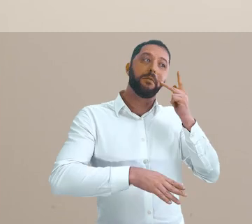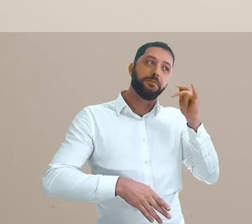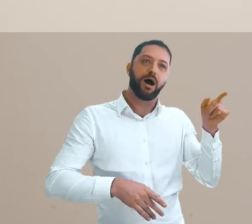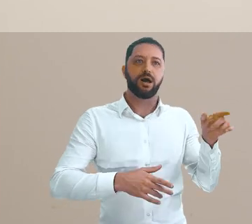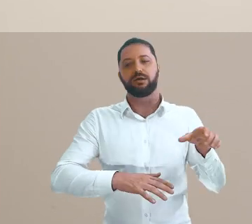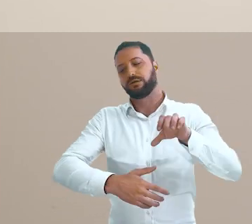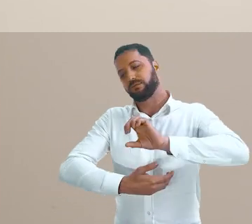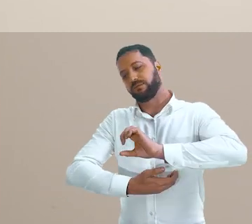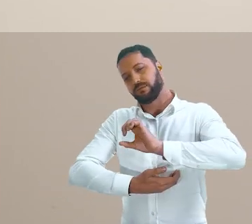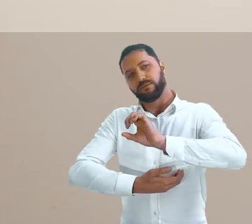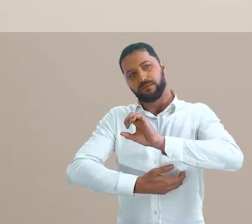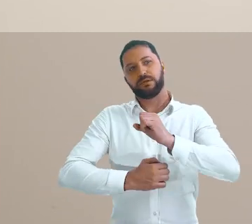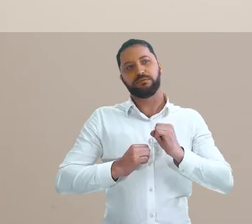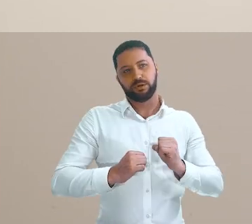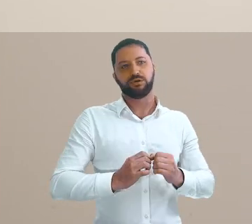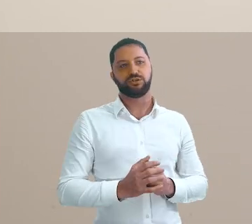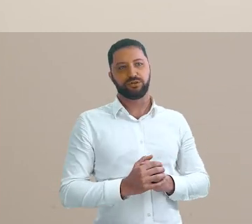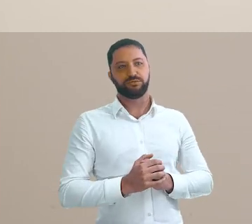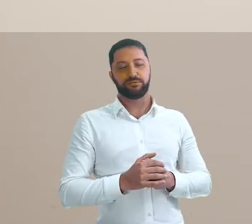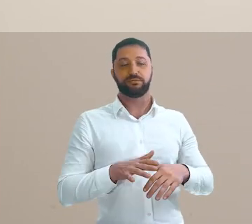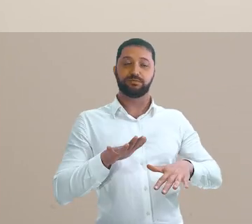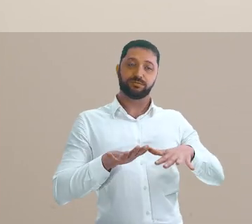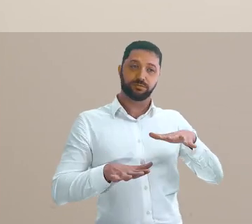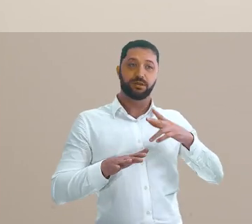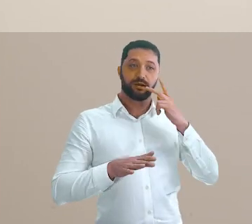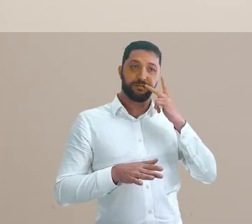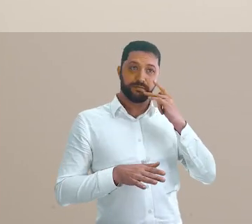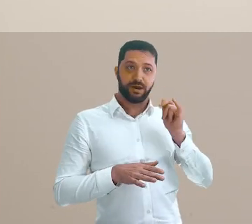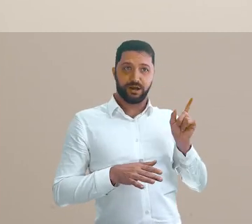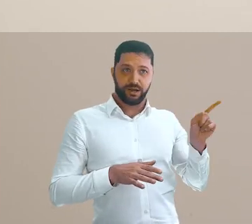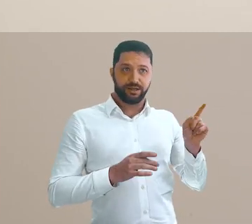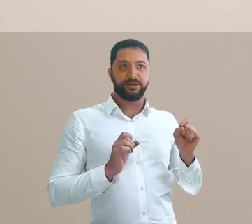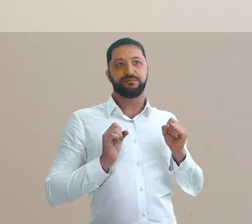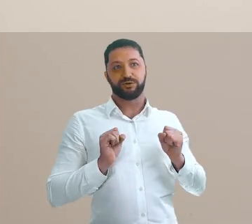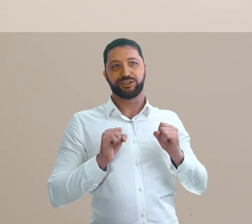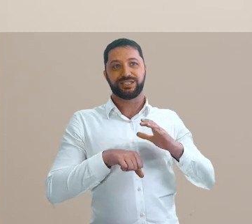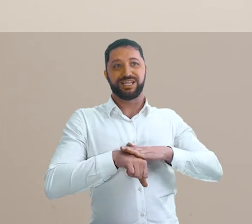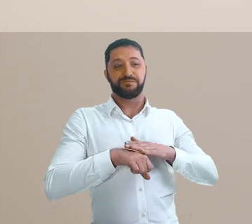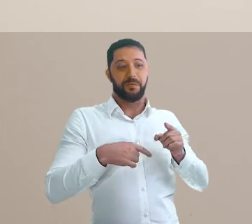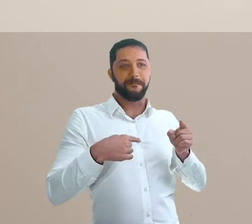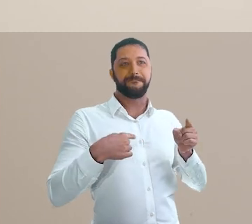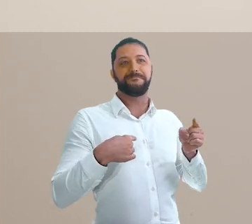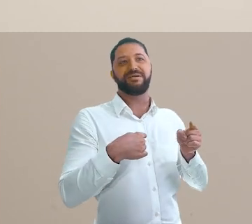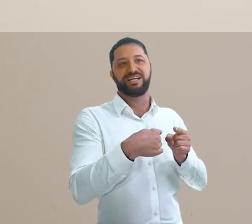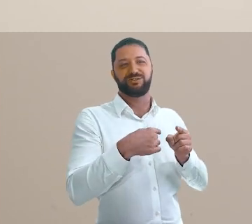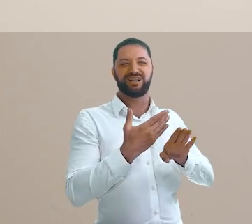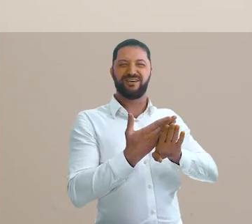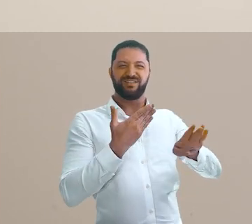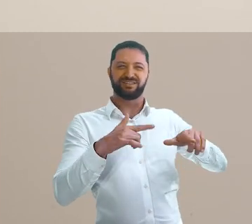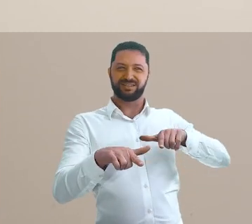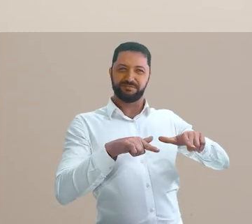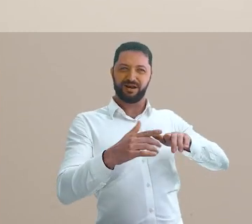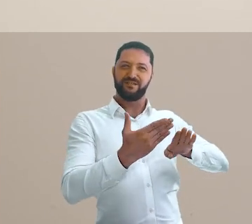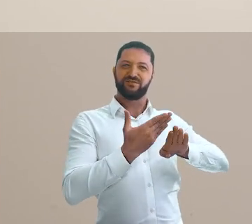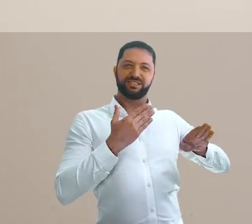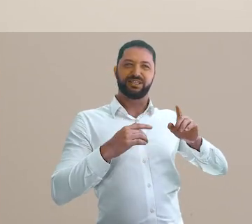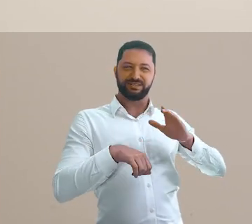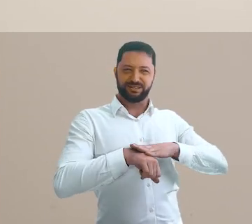Porque o pai talvez tenha um período mais curto,